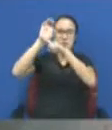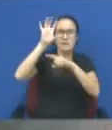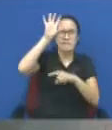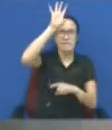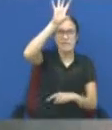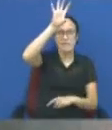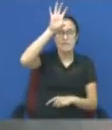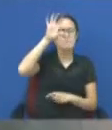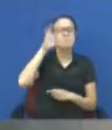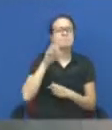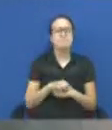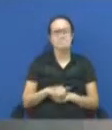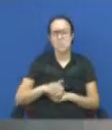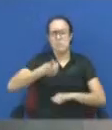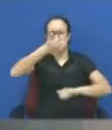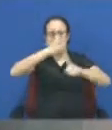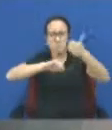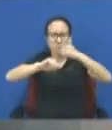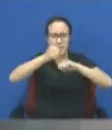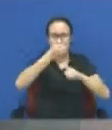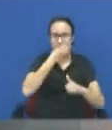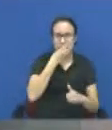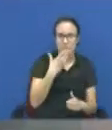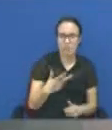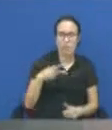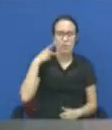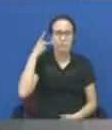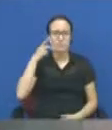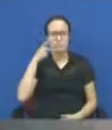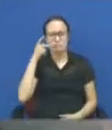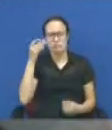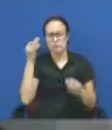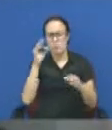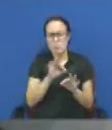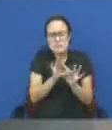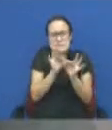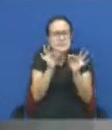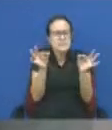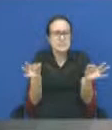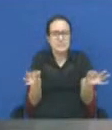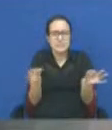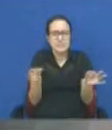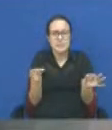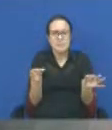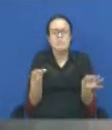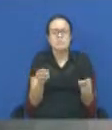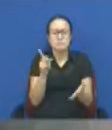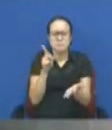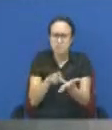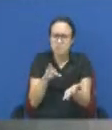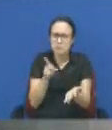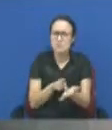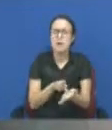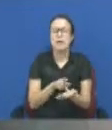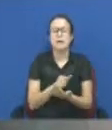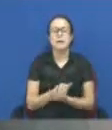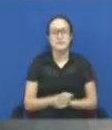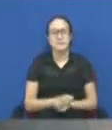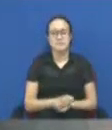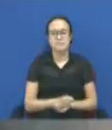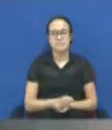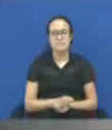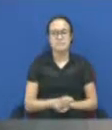avaliado, político honesto, sem mancha negativa na política. Então, eu acho que era de pessoas